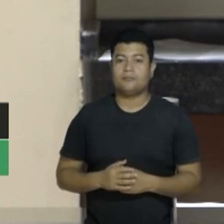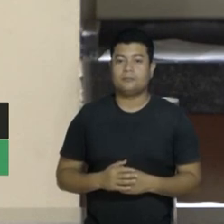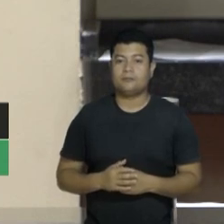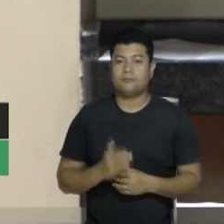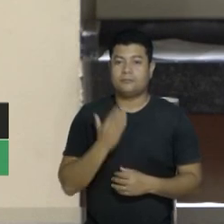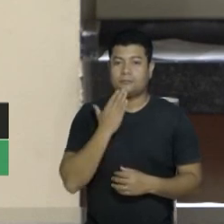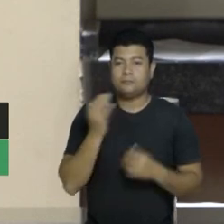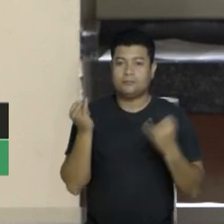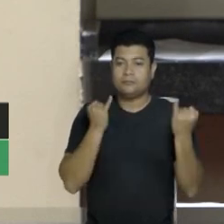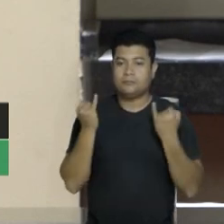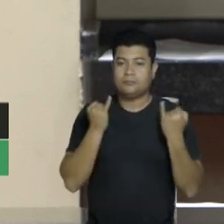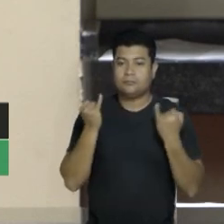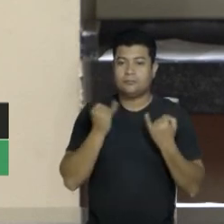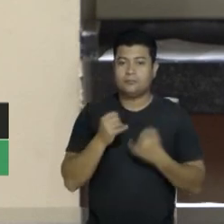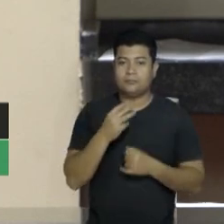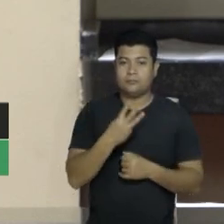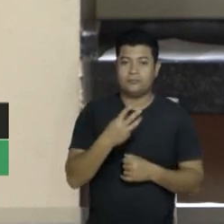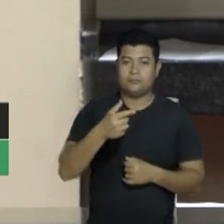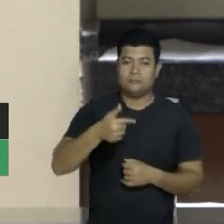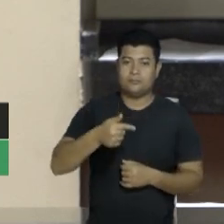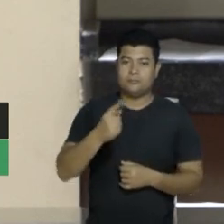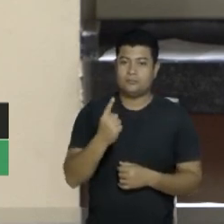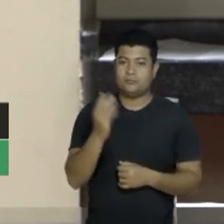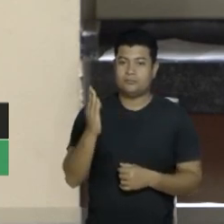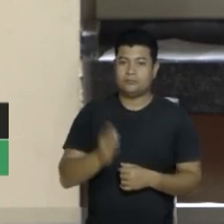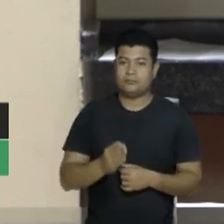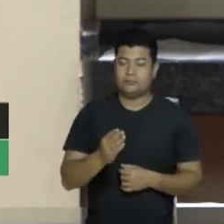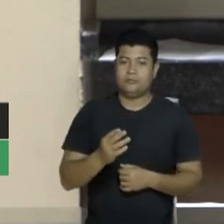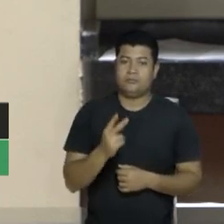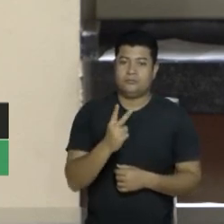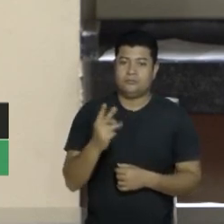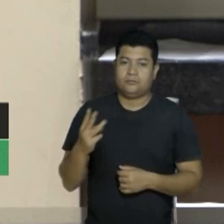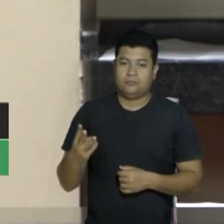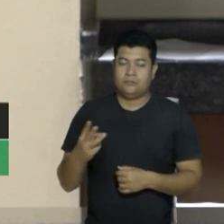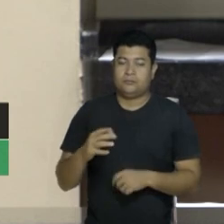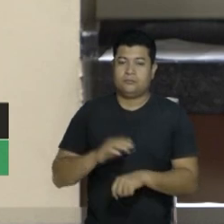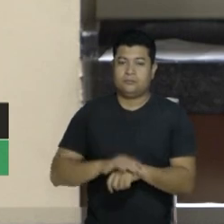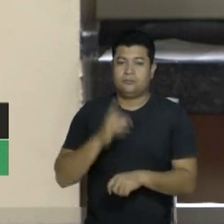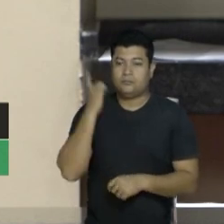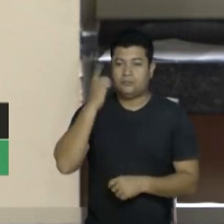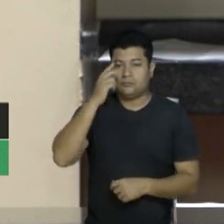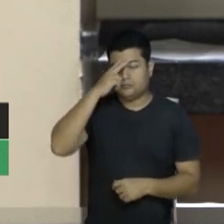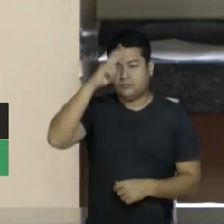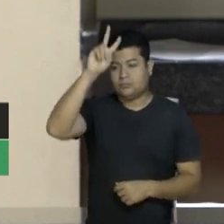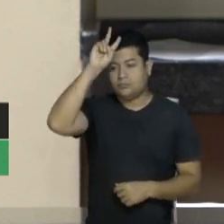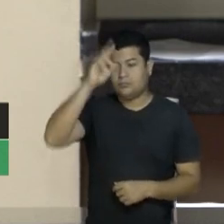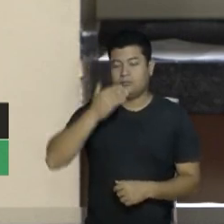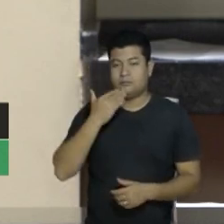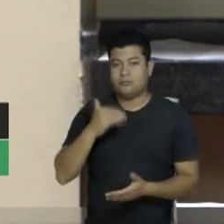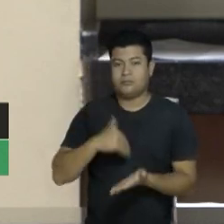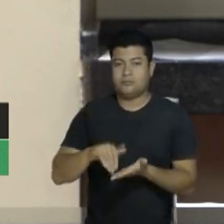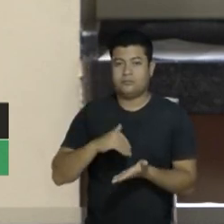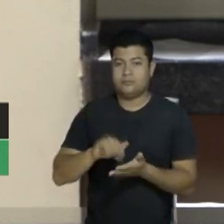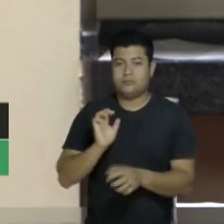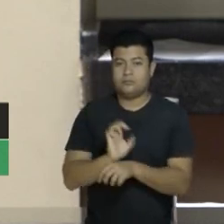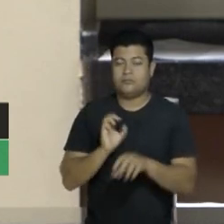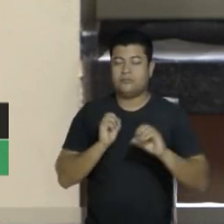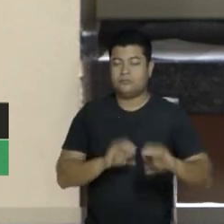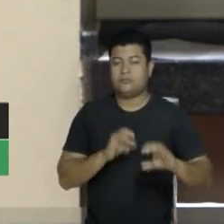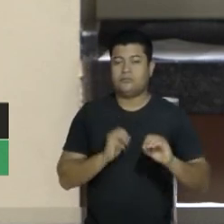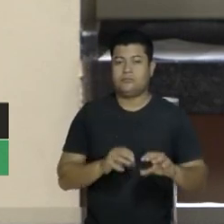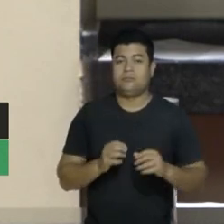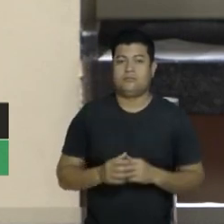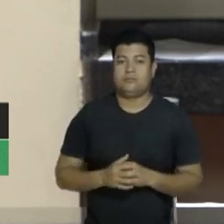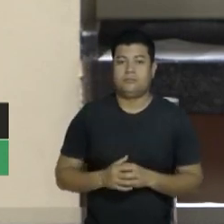Pedido de informação 371, doutor Vicente Caropreso, solicitando ao secretário de Estado da Educação